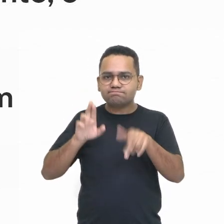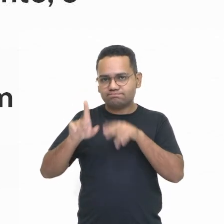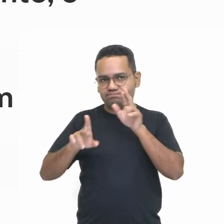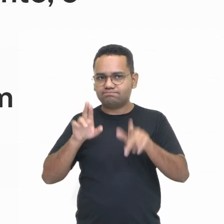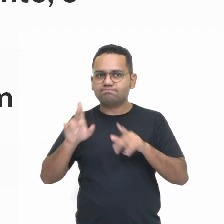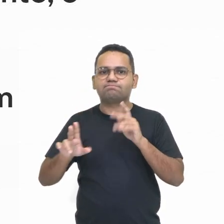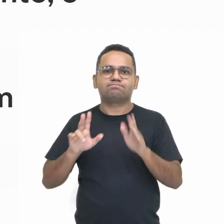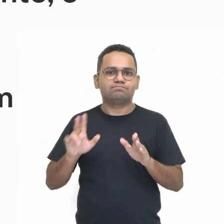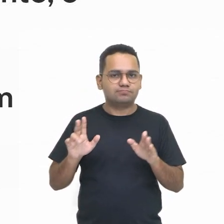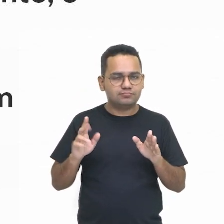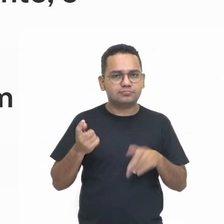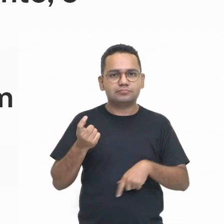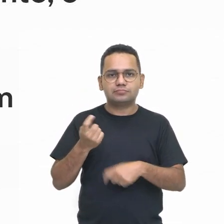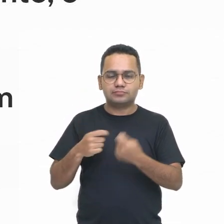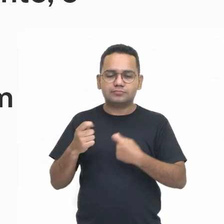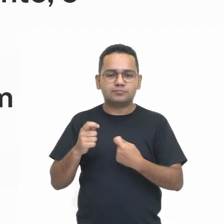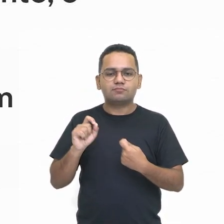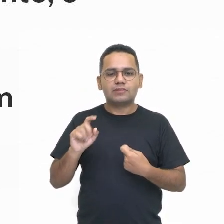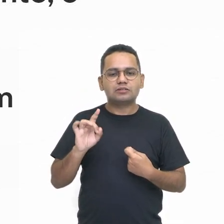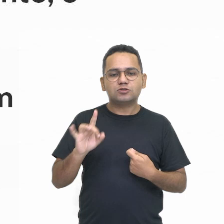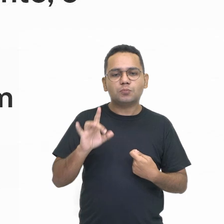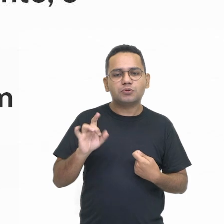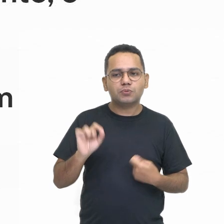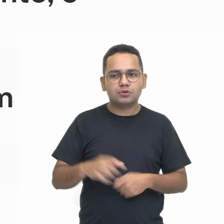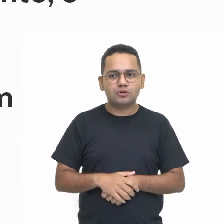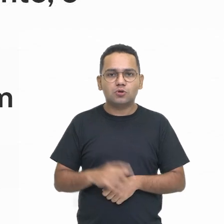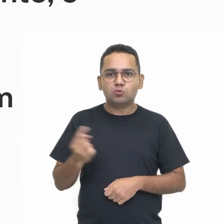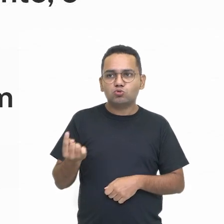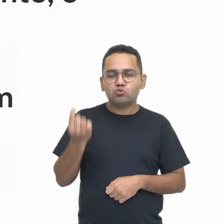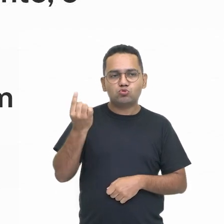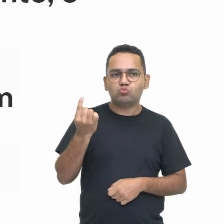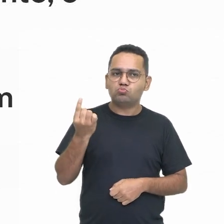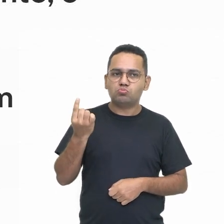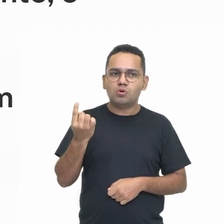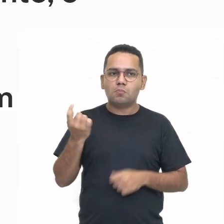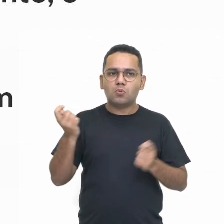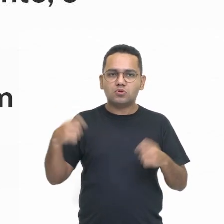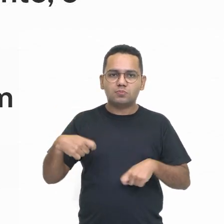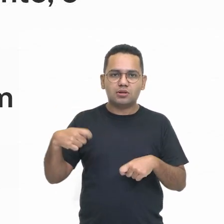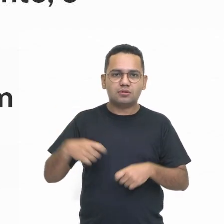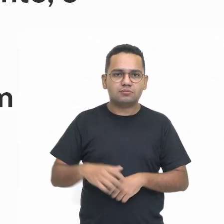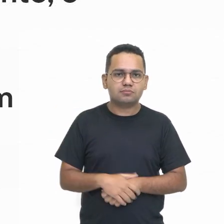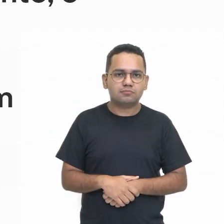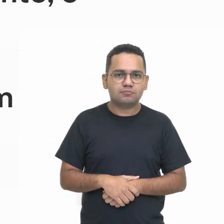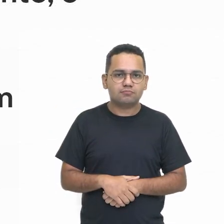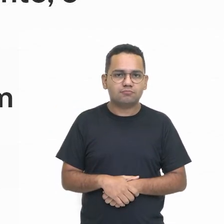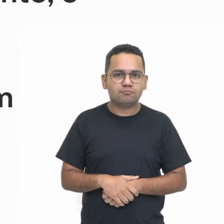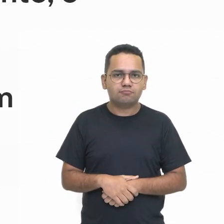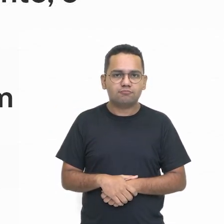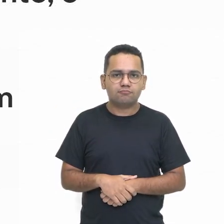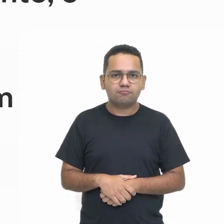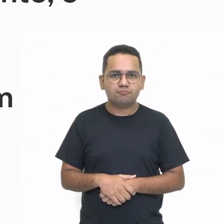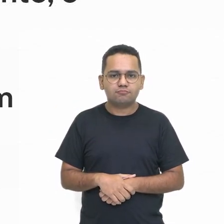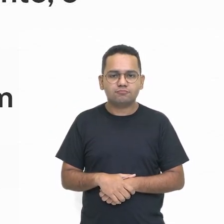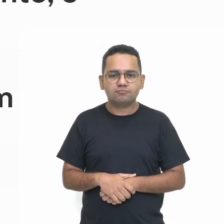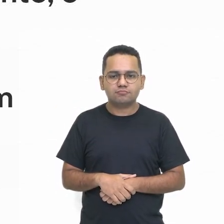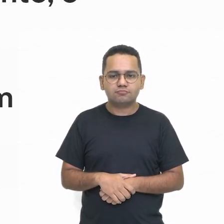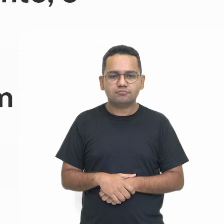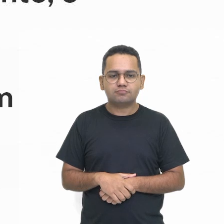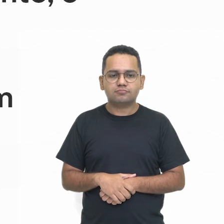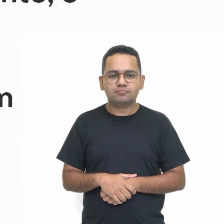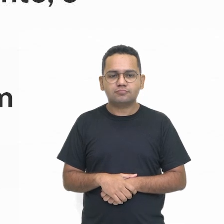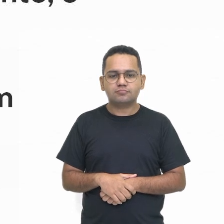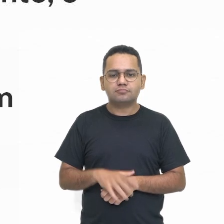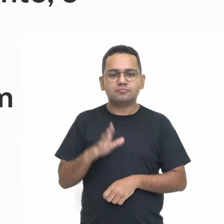econômica e não depender somente, né, de um viés econômico. Mas, no entanto, o país ele também possui um